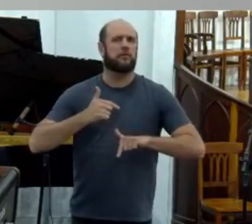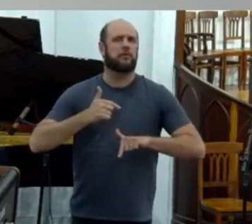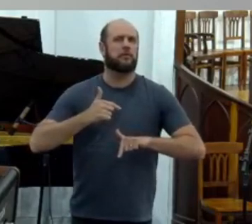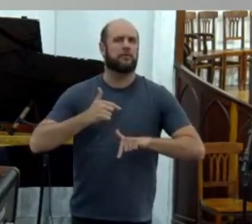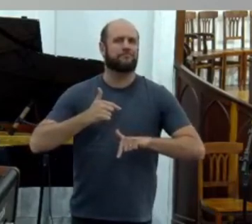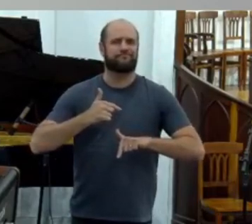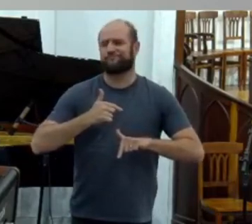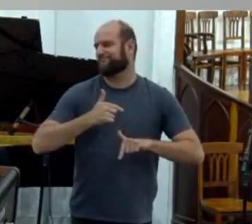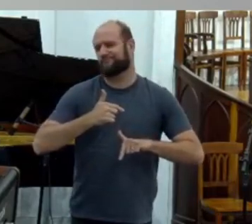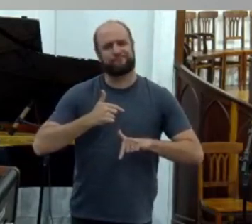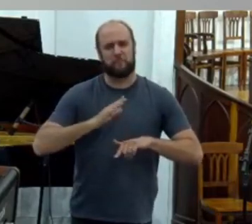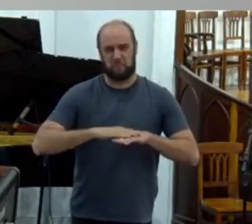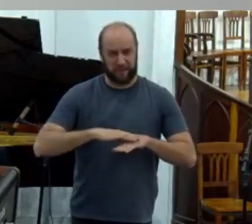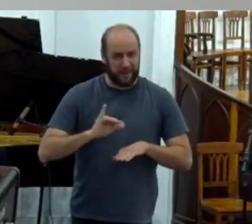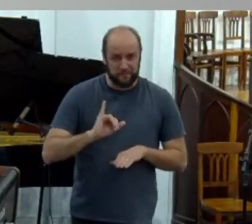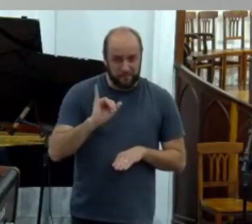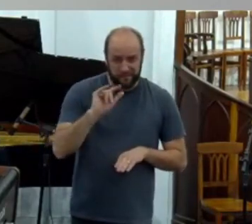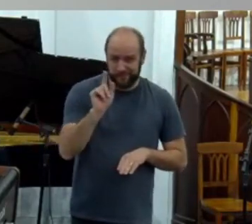Não é tudo o que importa.